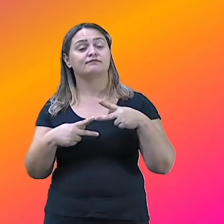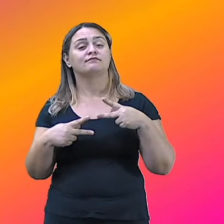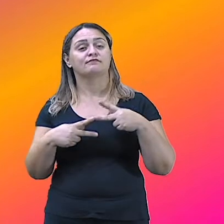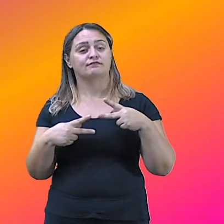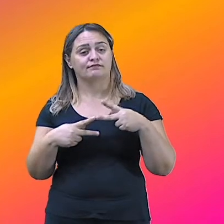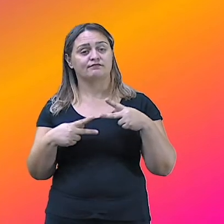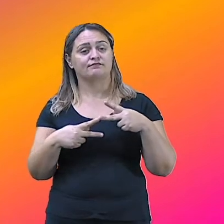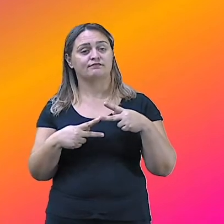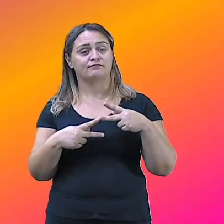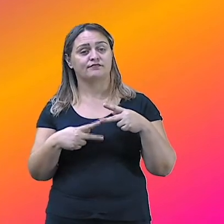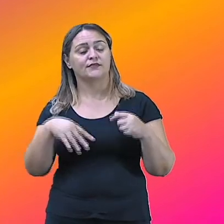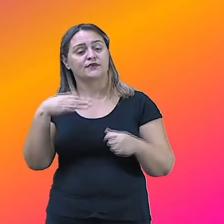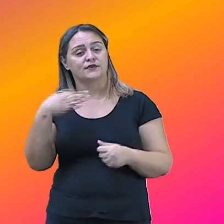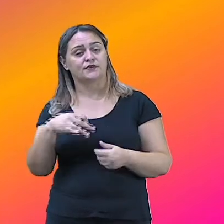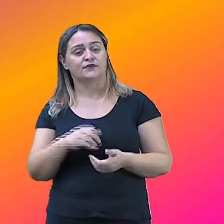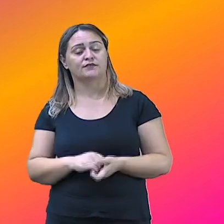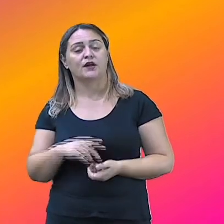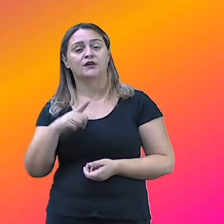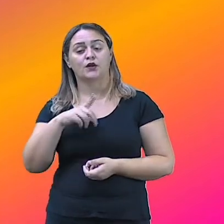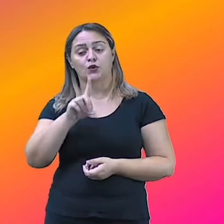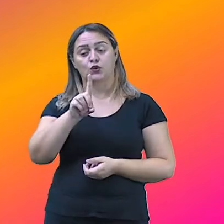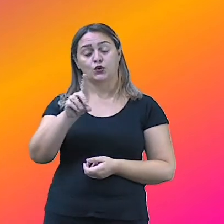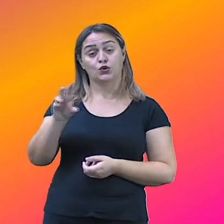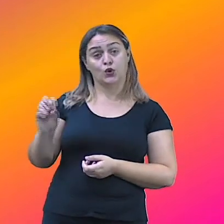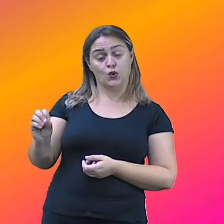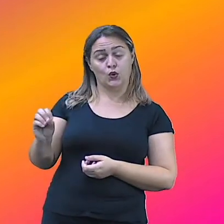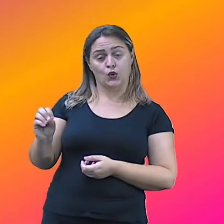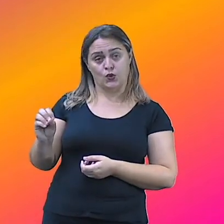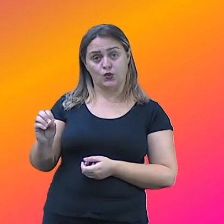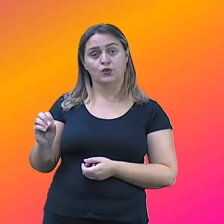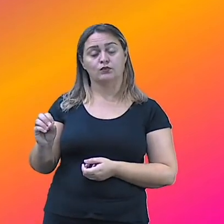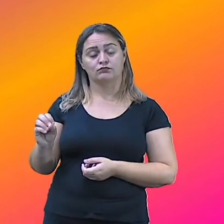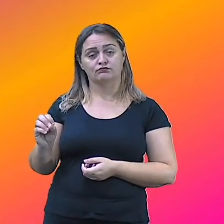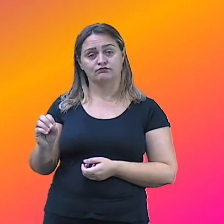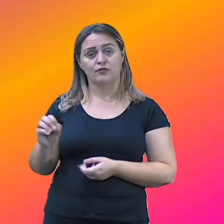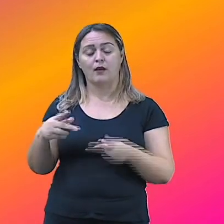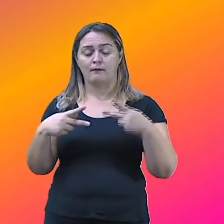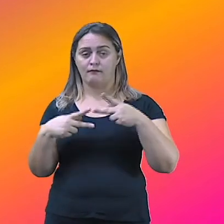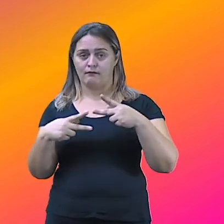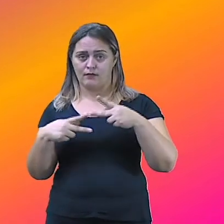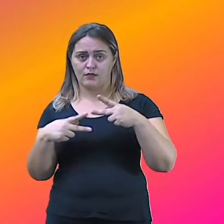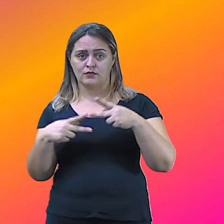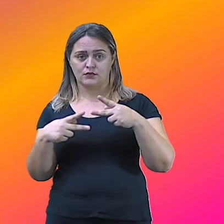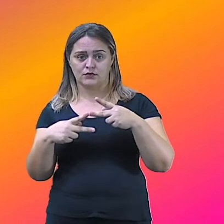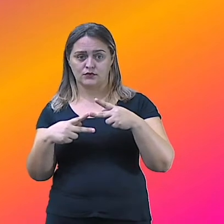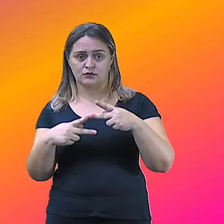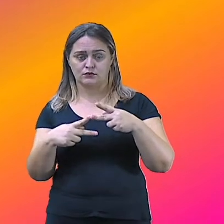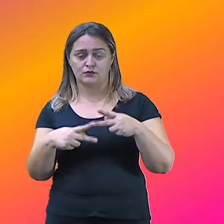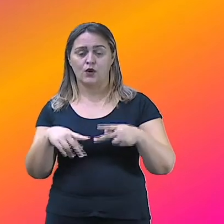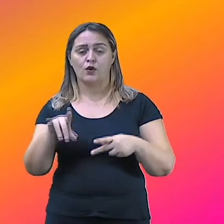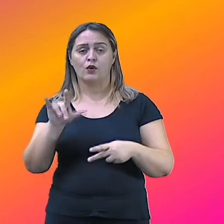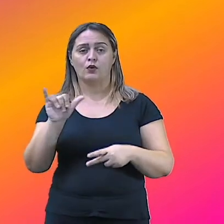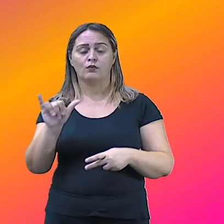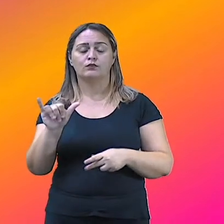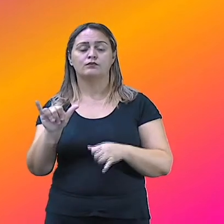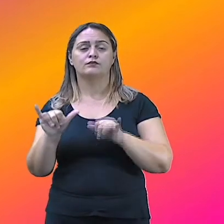Aos, preposição do, entenderam? Portanto, indireto tem a presença da